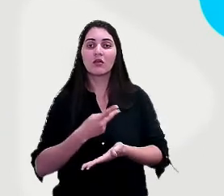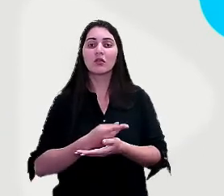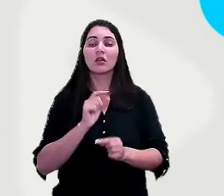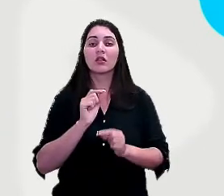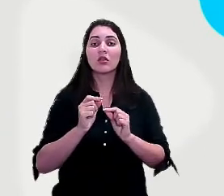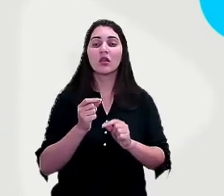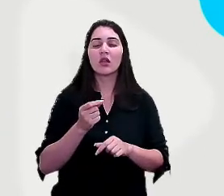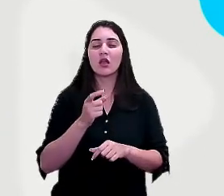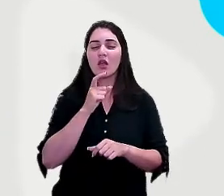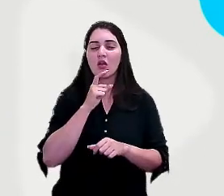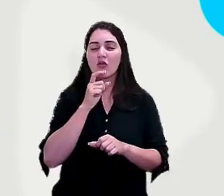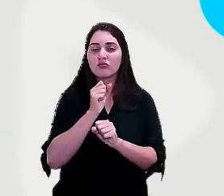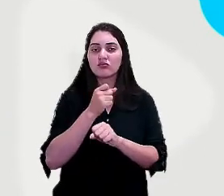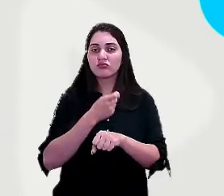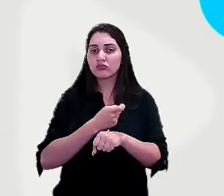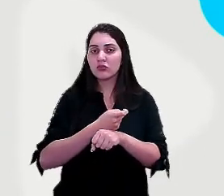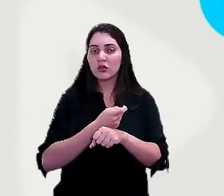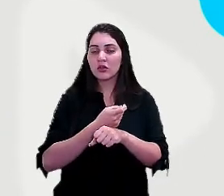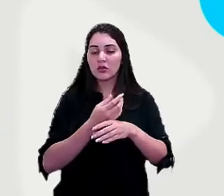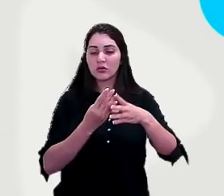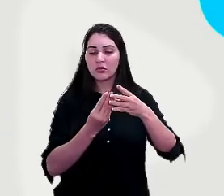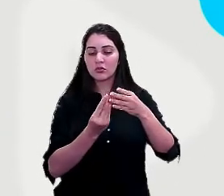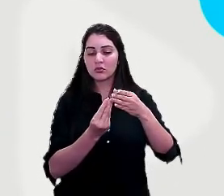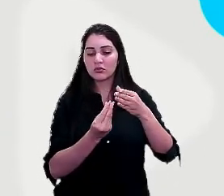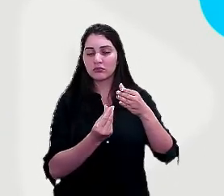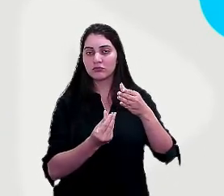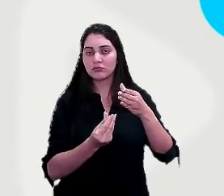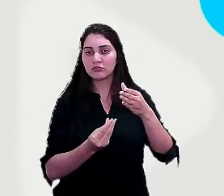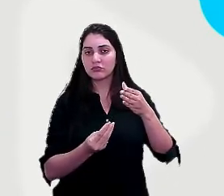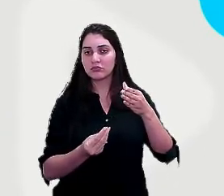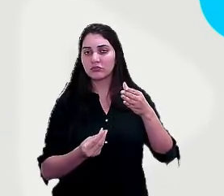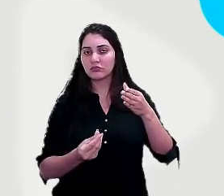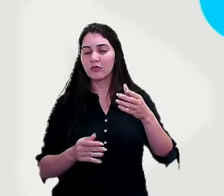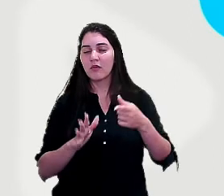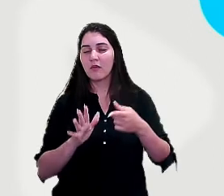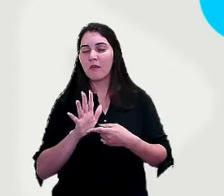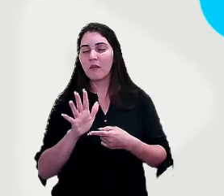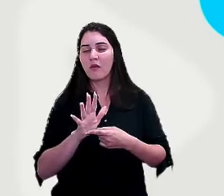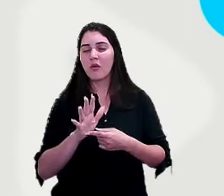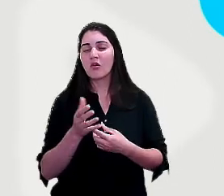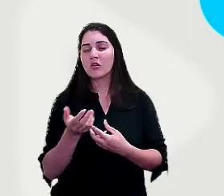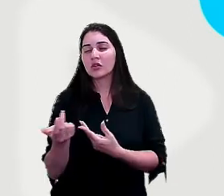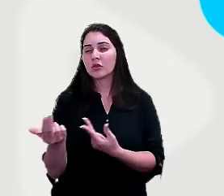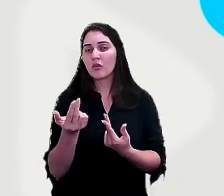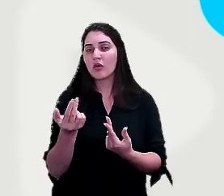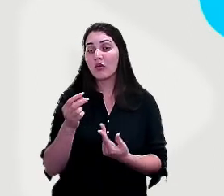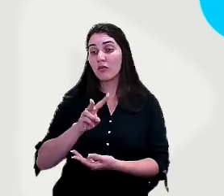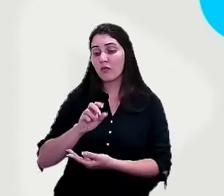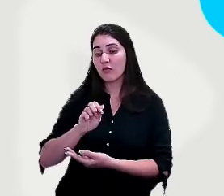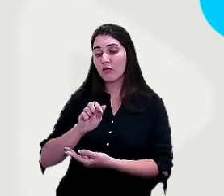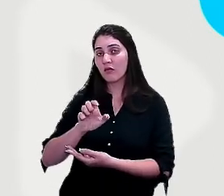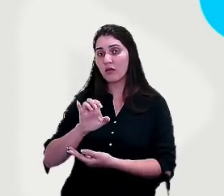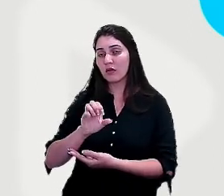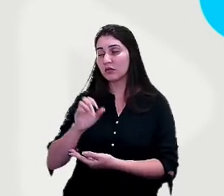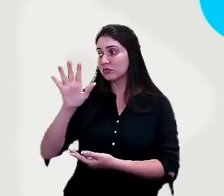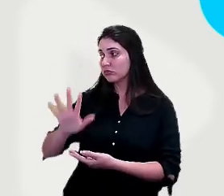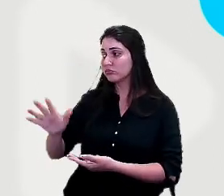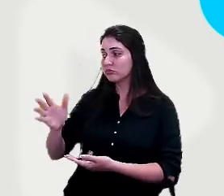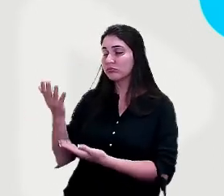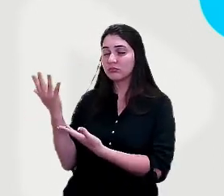derreter e formar esses rios, né, na presença desses imensos vales. É uma formação também muito, muito bela,